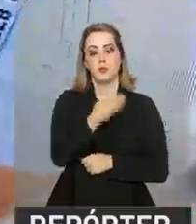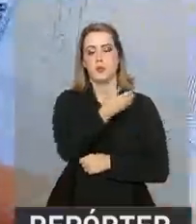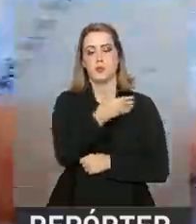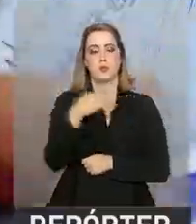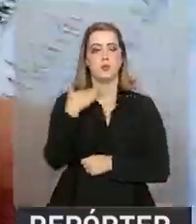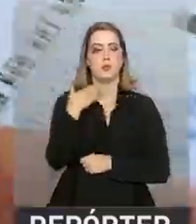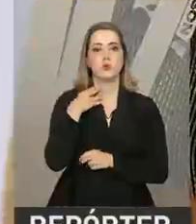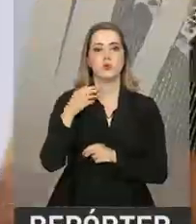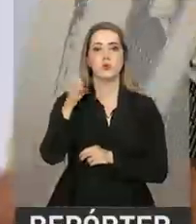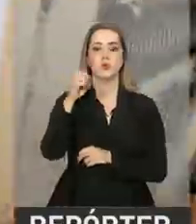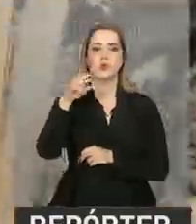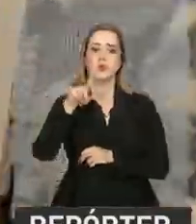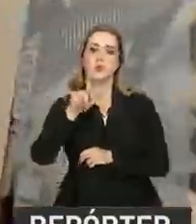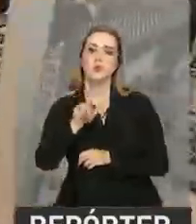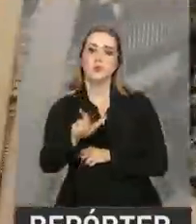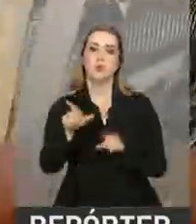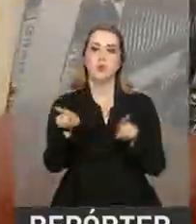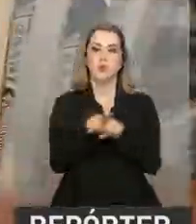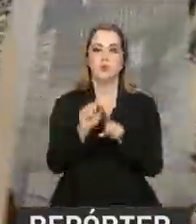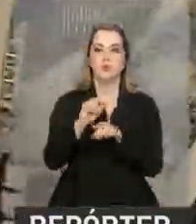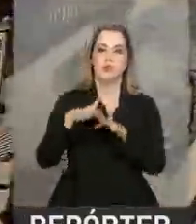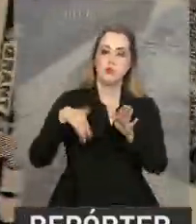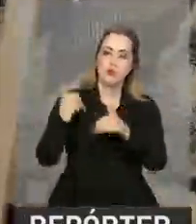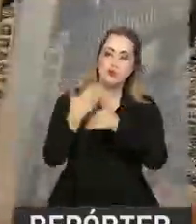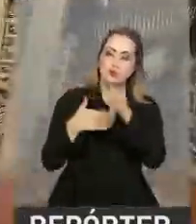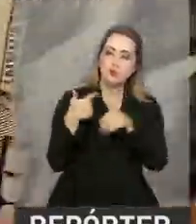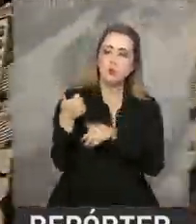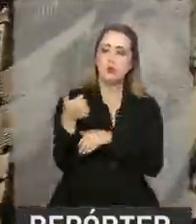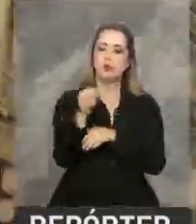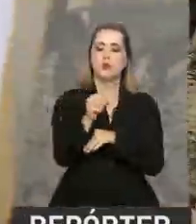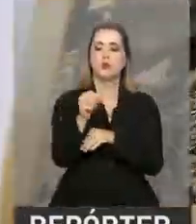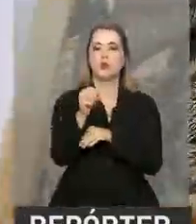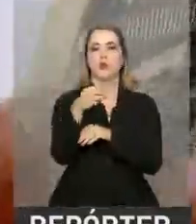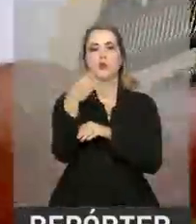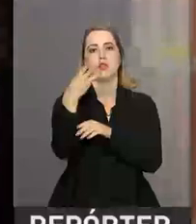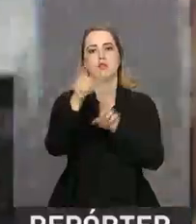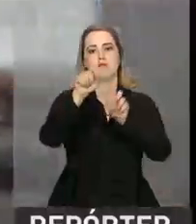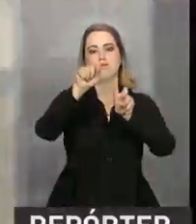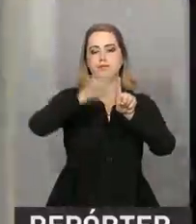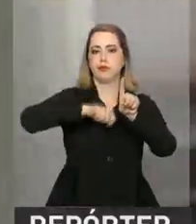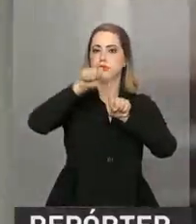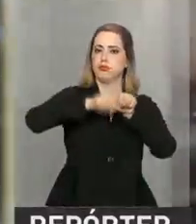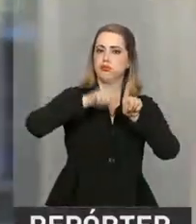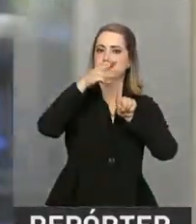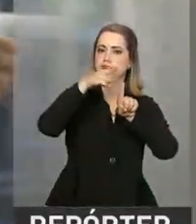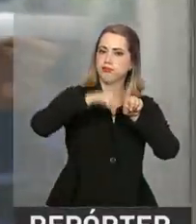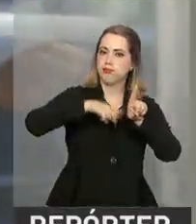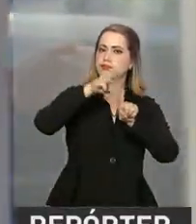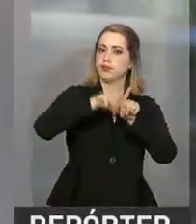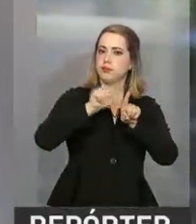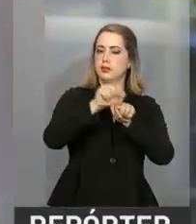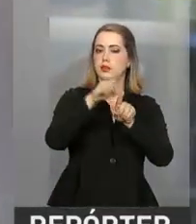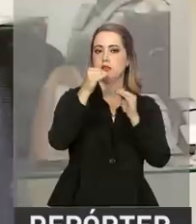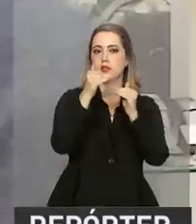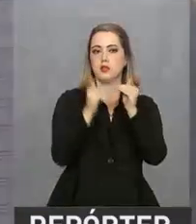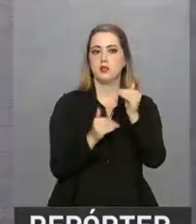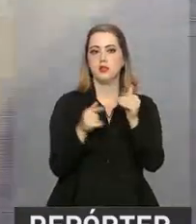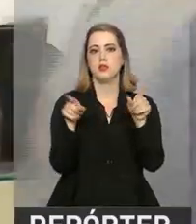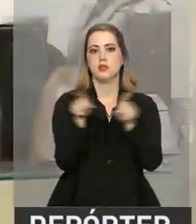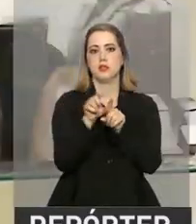aumento interrompe a sequência de 10 trimestres de queda a expectativa É terminar o